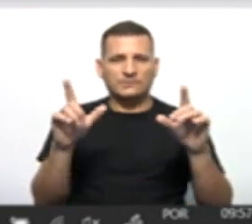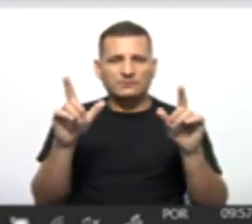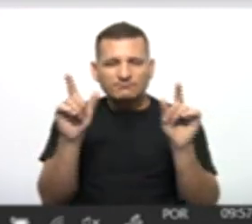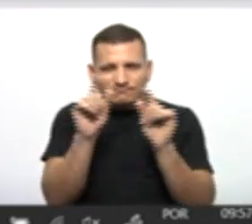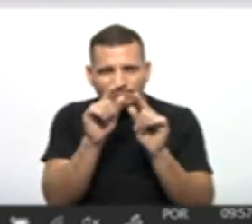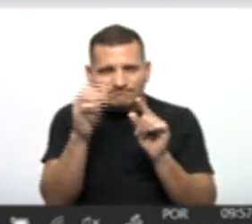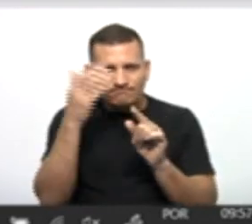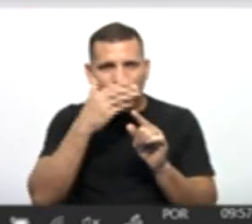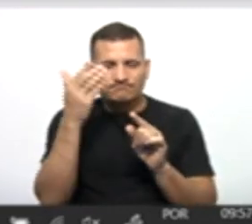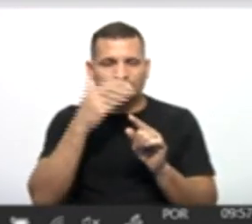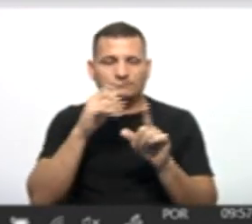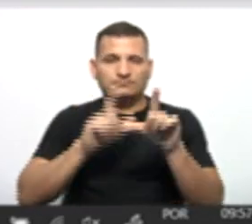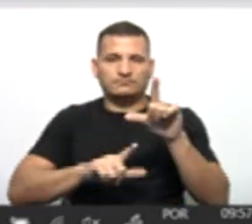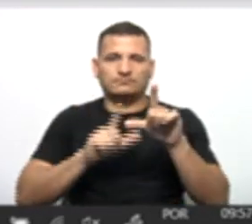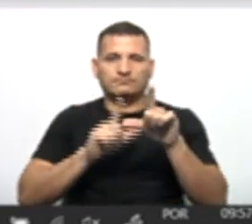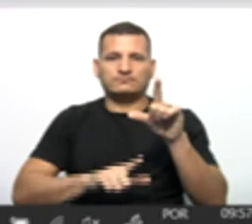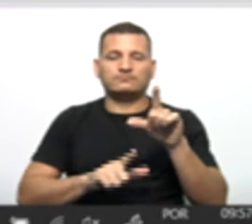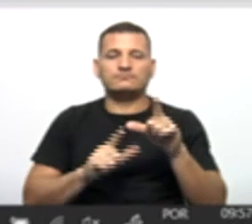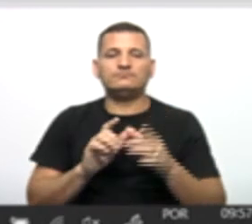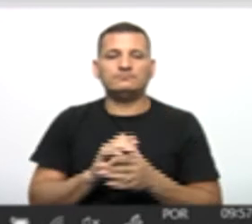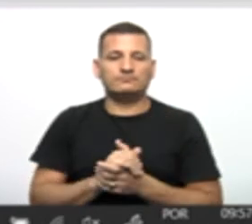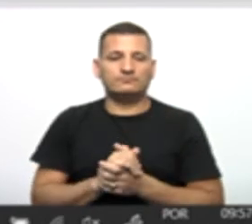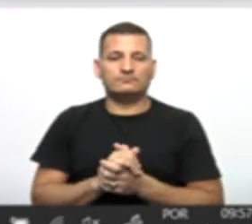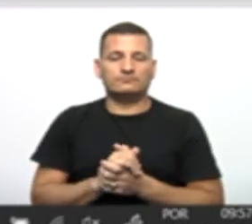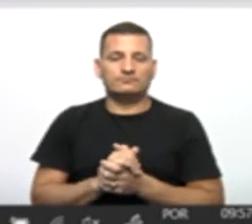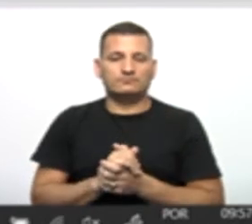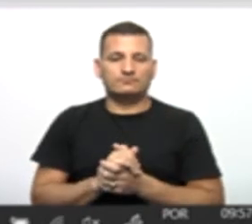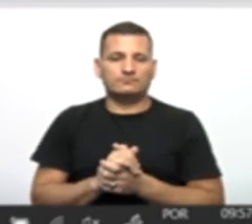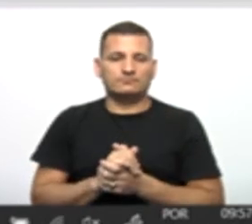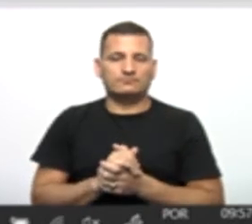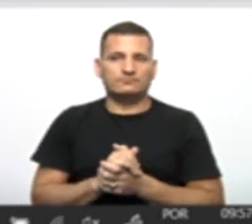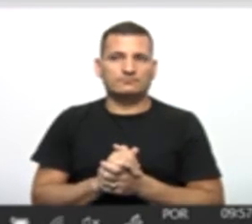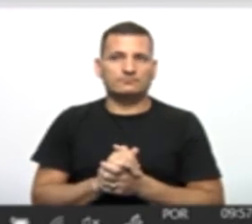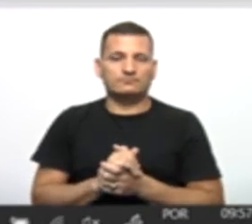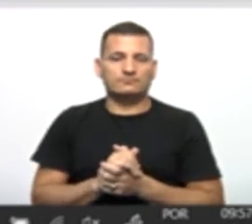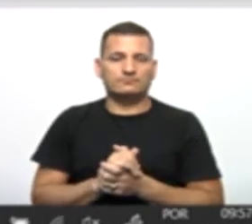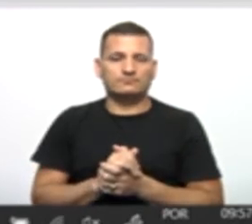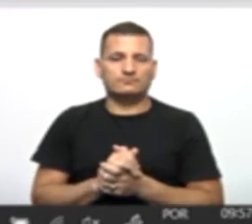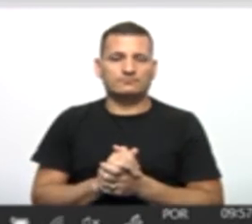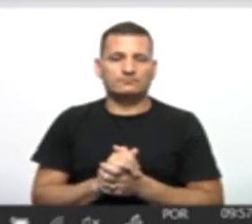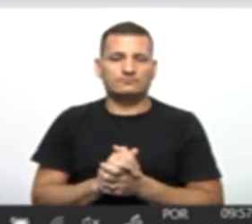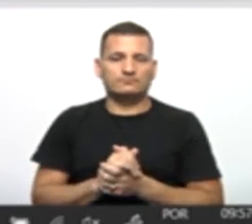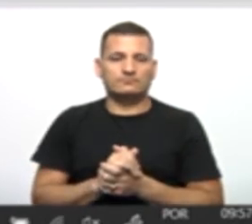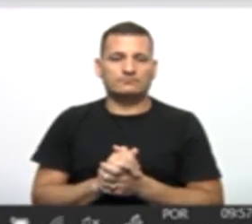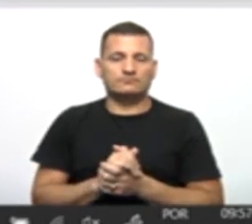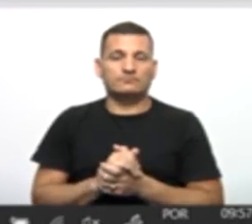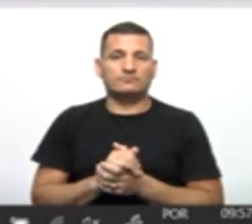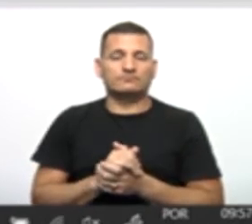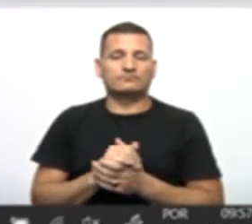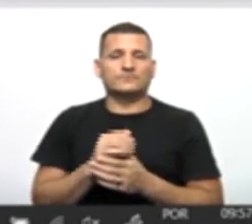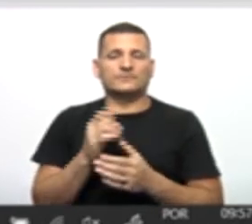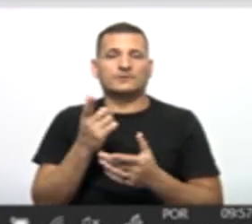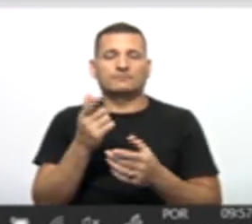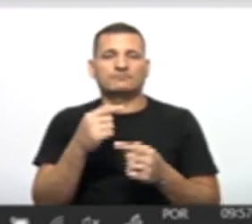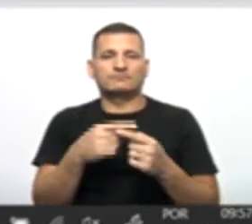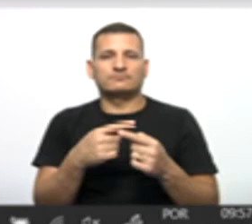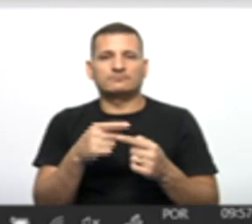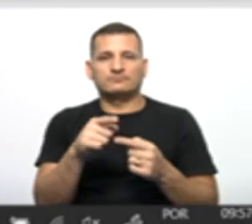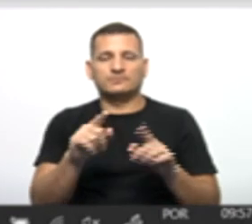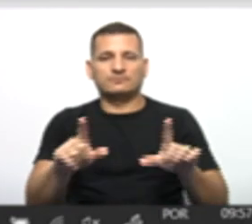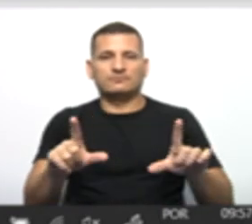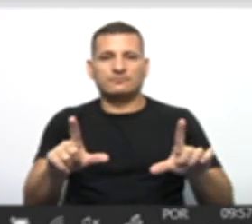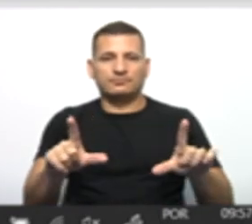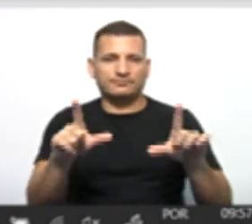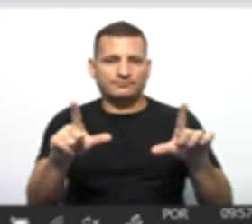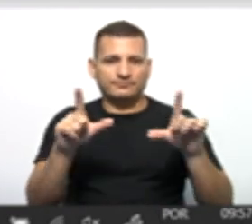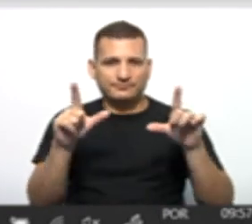neles, na próxima aula a gente trabalha um pouco mais sobre ele. Eu vou descobrir como é que a gente faz para aumentar isso aqui, que eu nunca